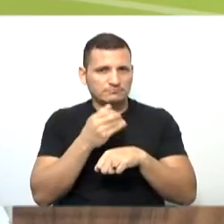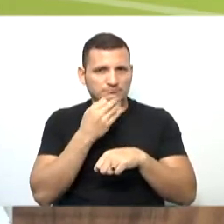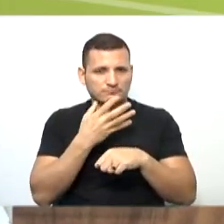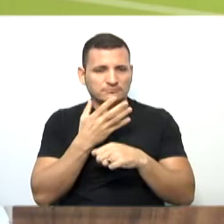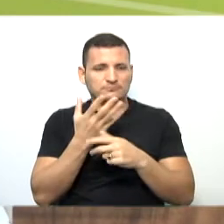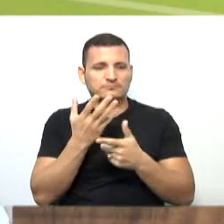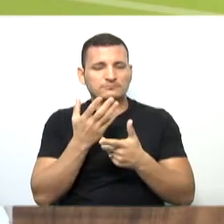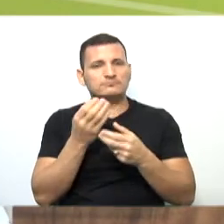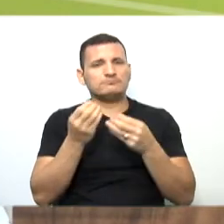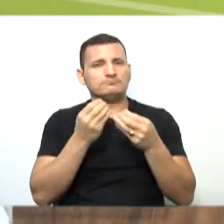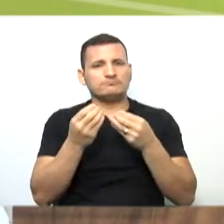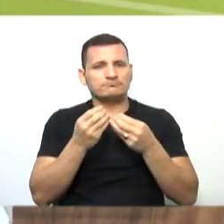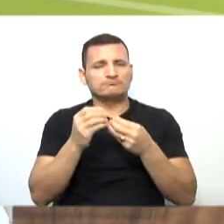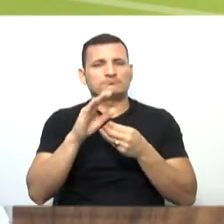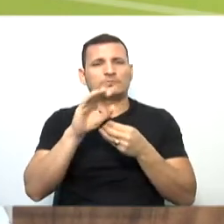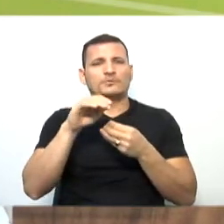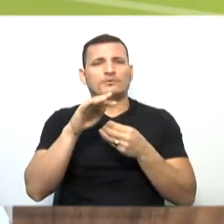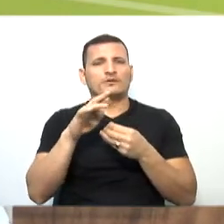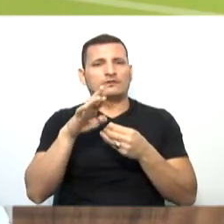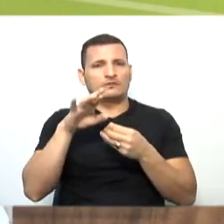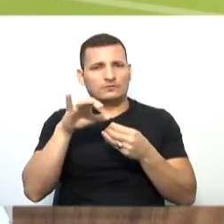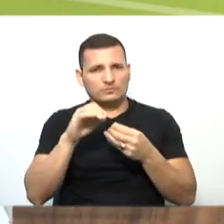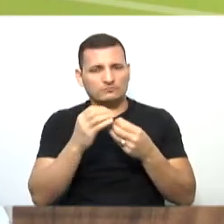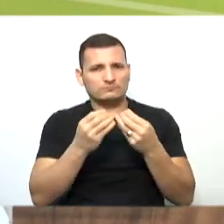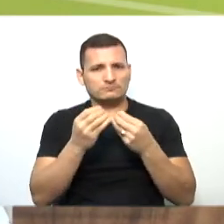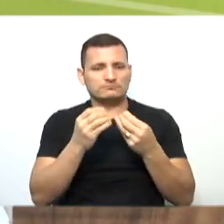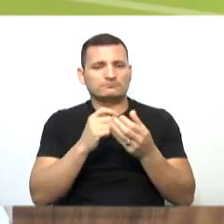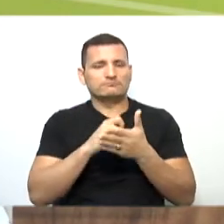anotar como é que escreve, anota aí